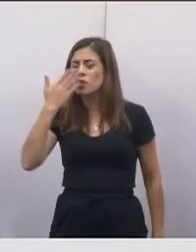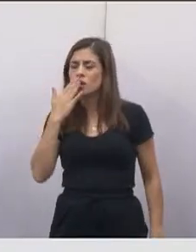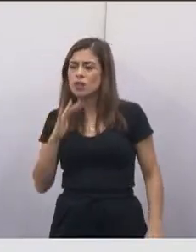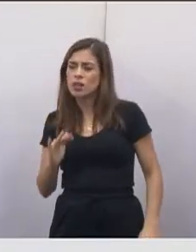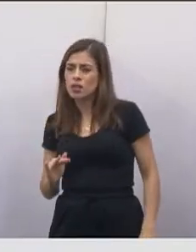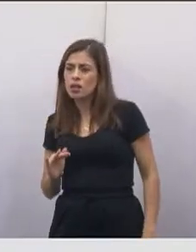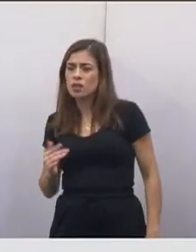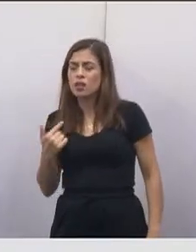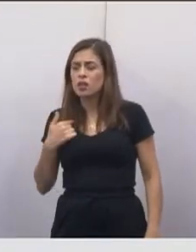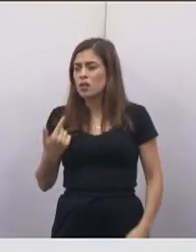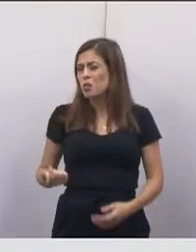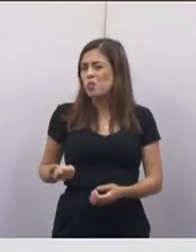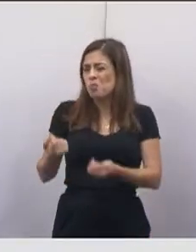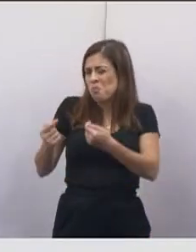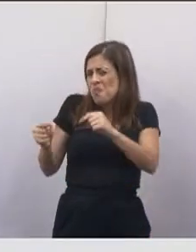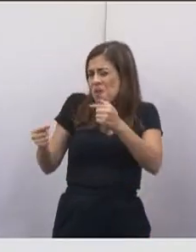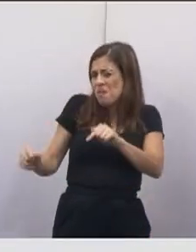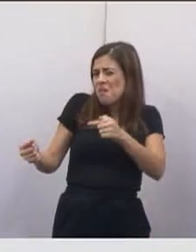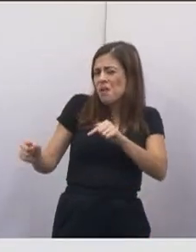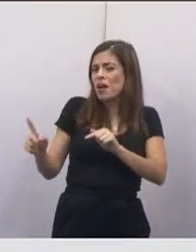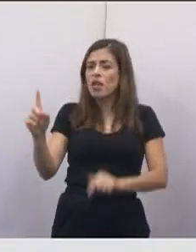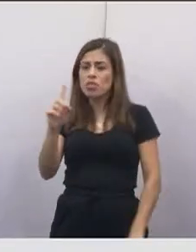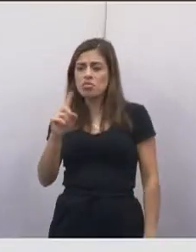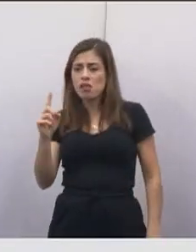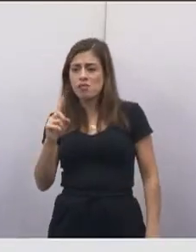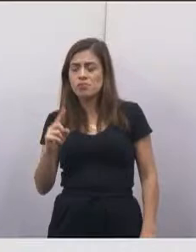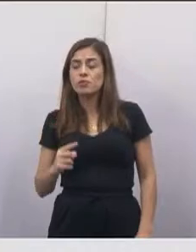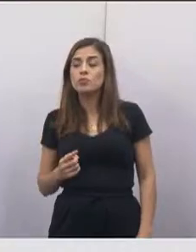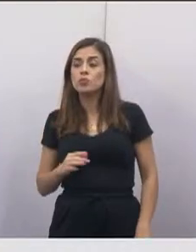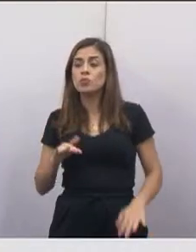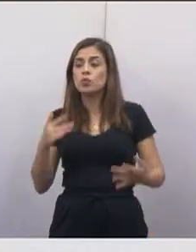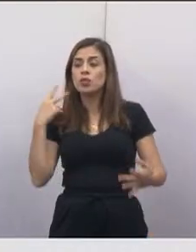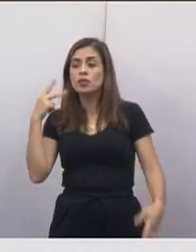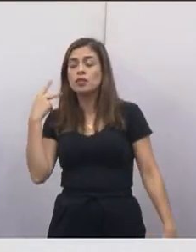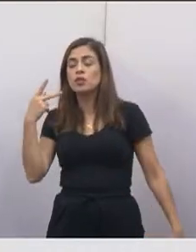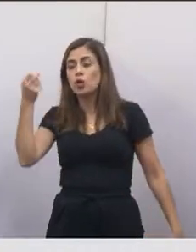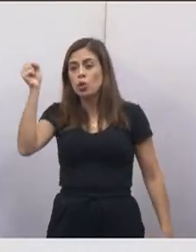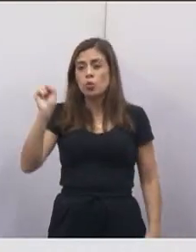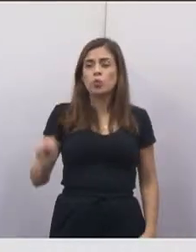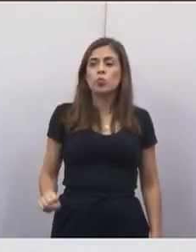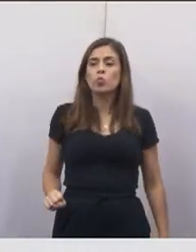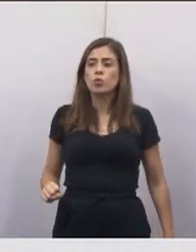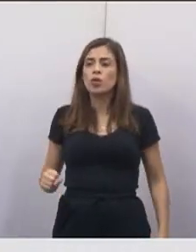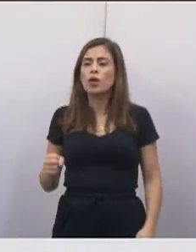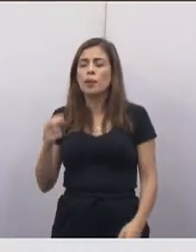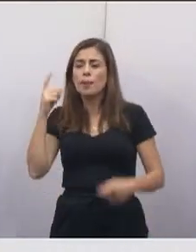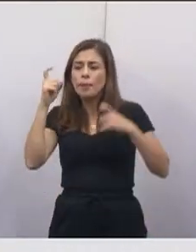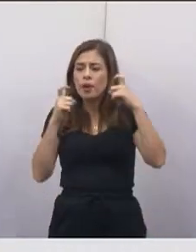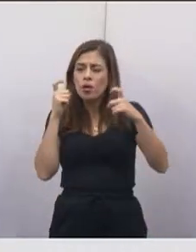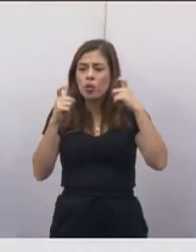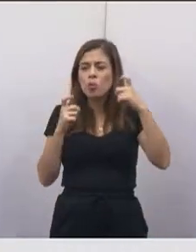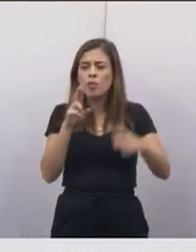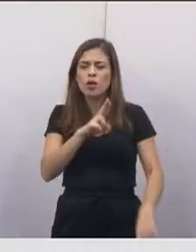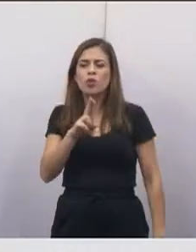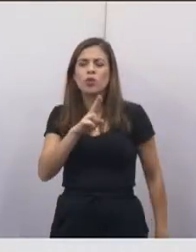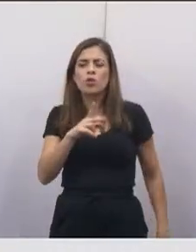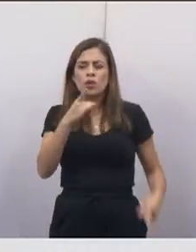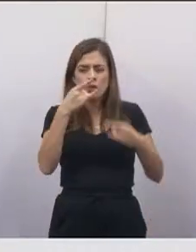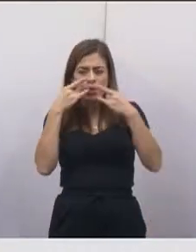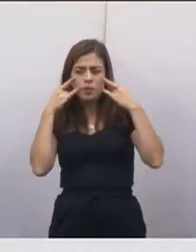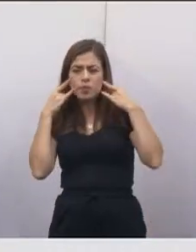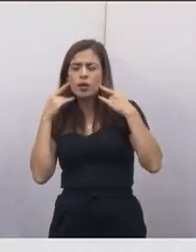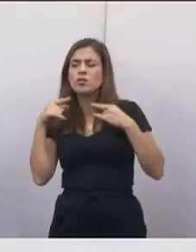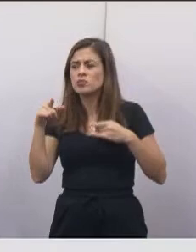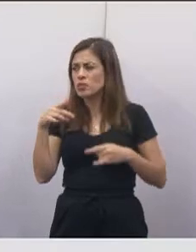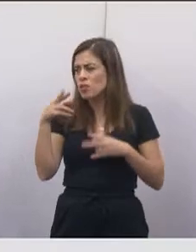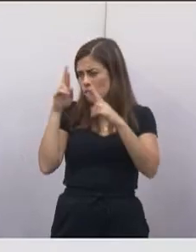incêndio em lugar nenhum. Quando a vereadora Sônia diz que a gente está preocupado, que tem que usar máscara lá dentro, ô vereadora, respeite